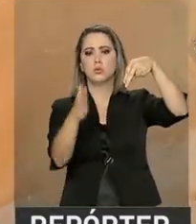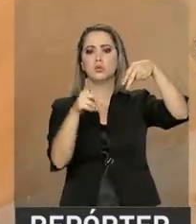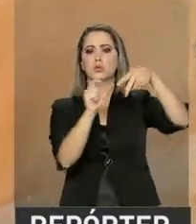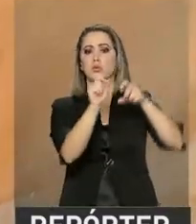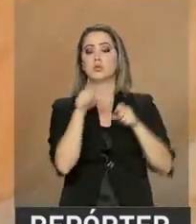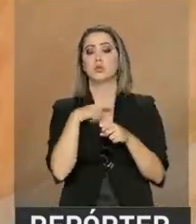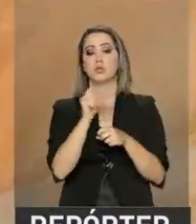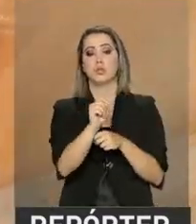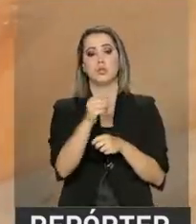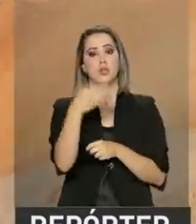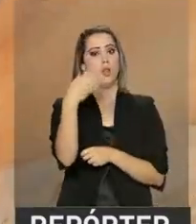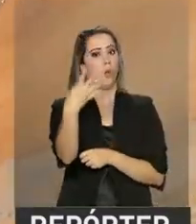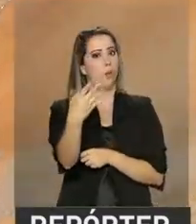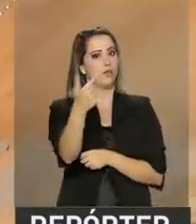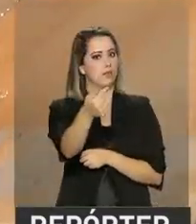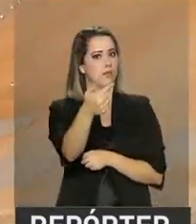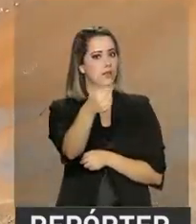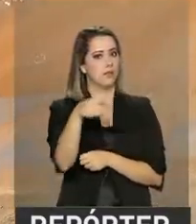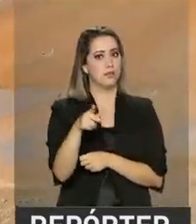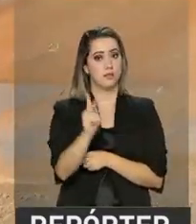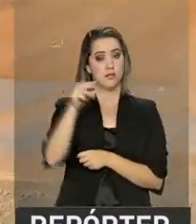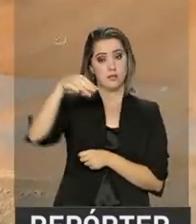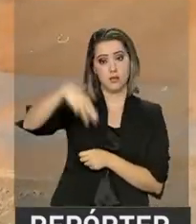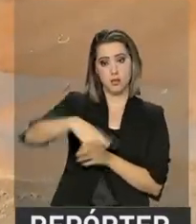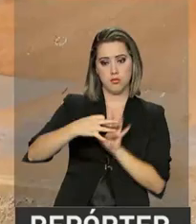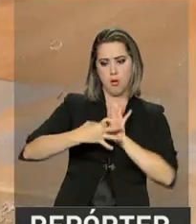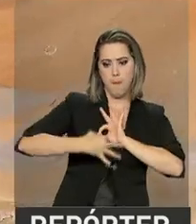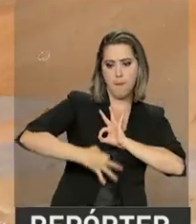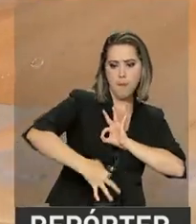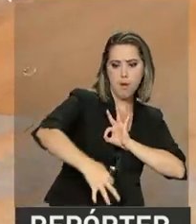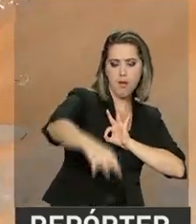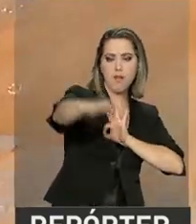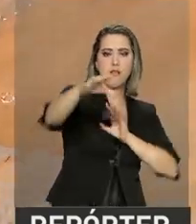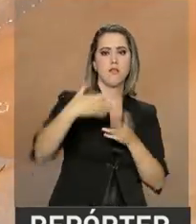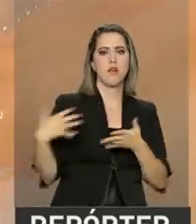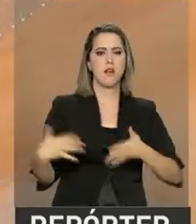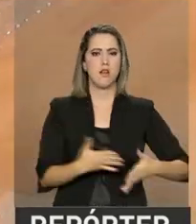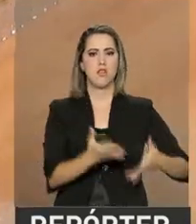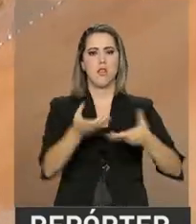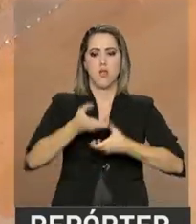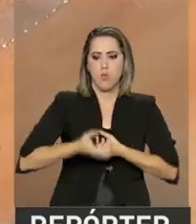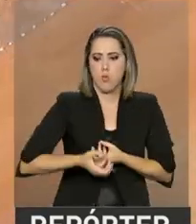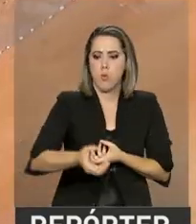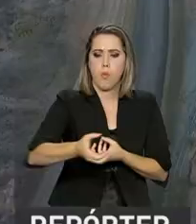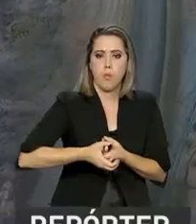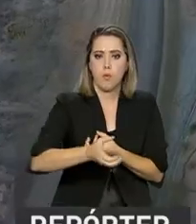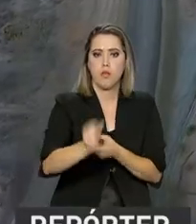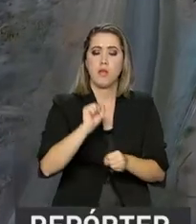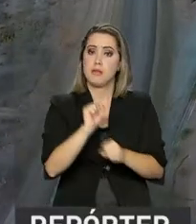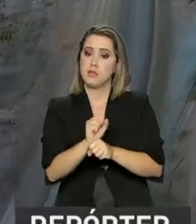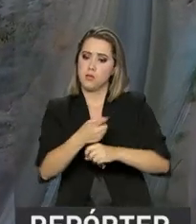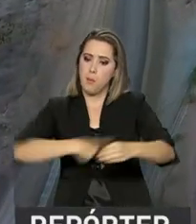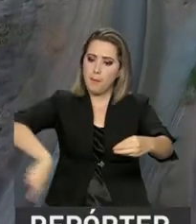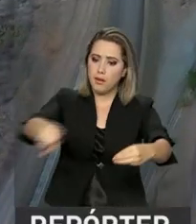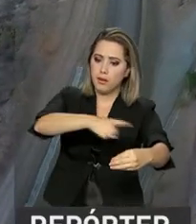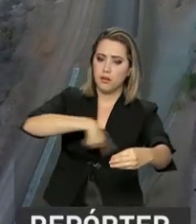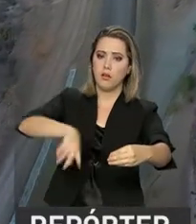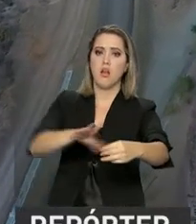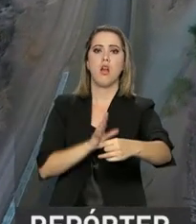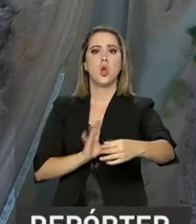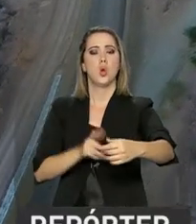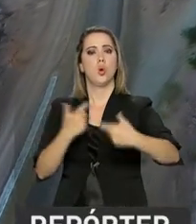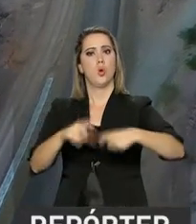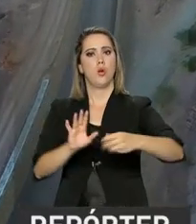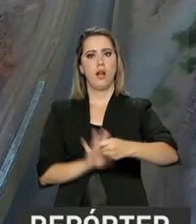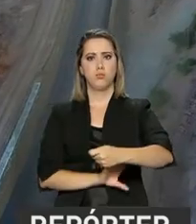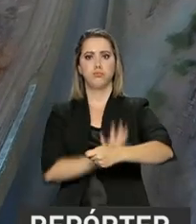todo 477 quilômetros de estruturas, canais, reservatórios, estações de bombeamento,